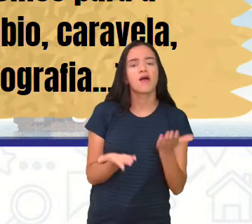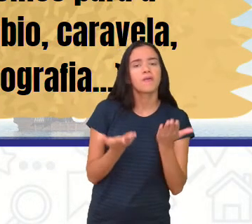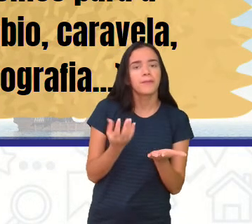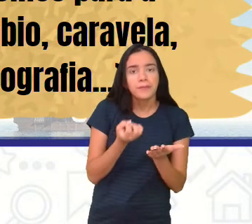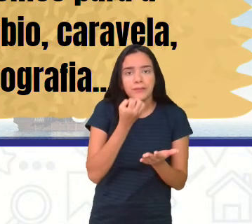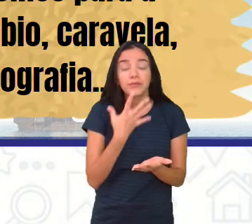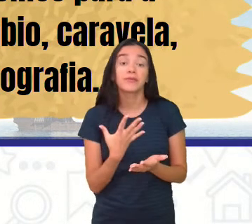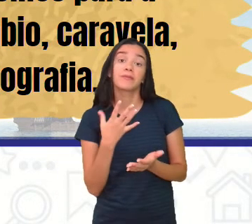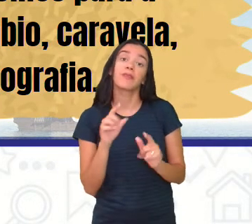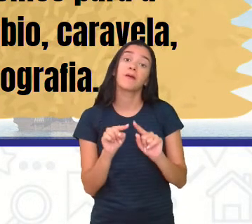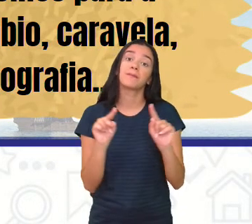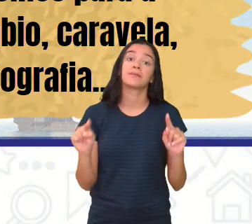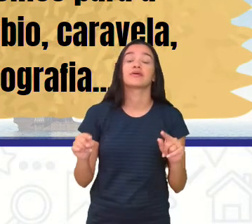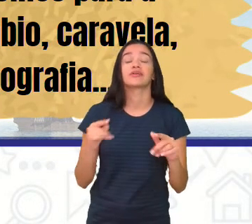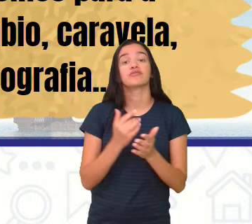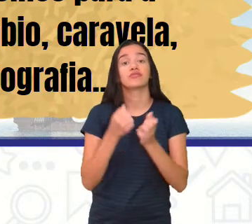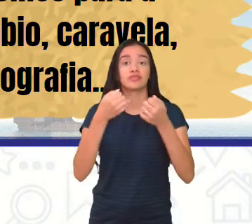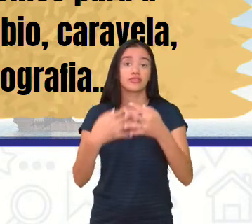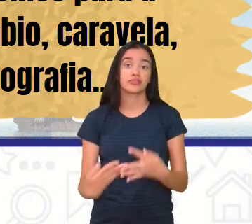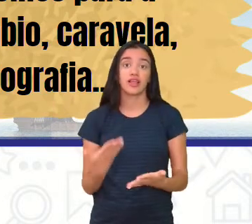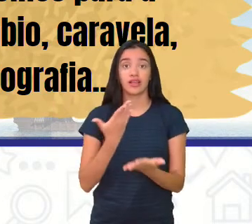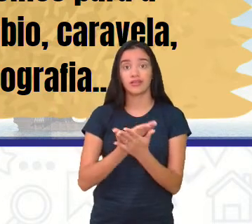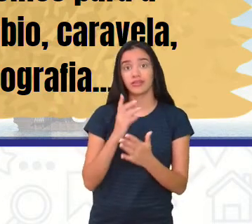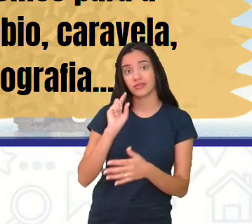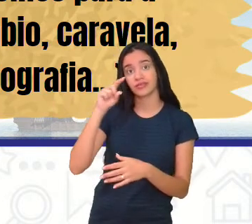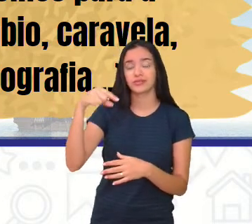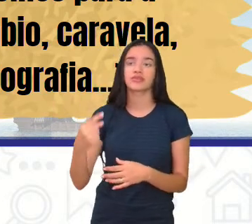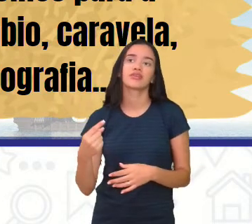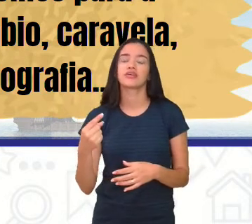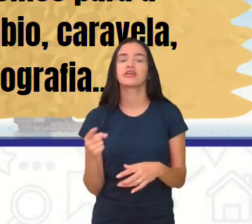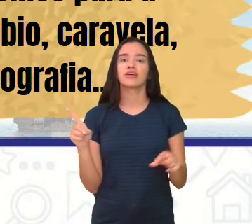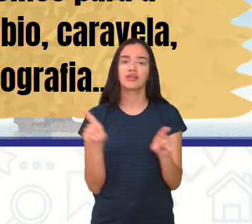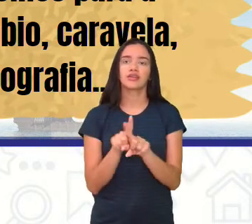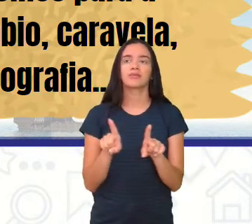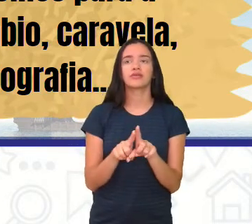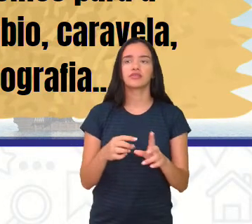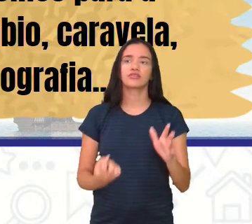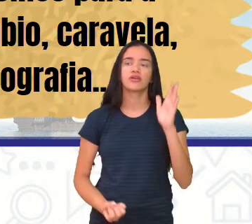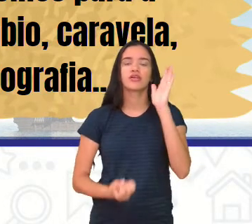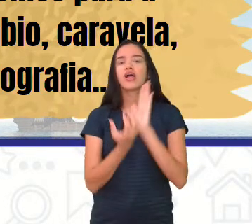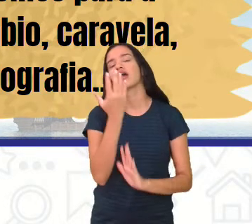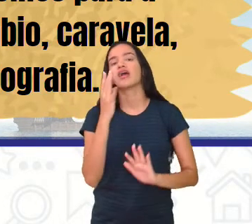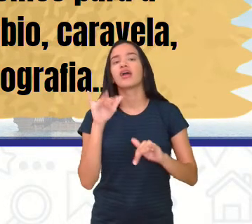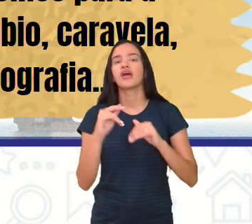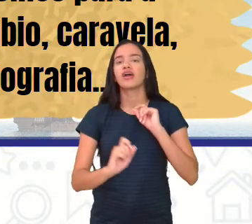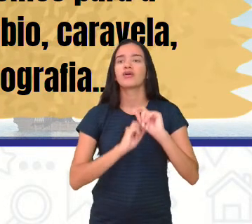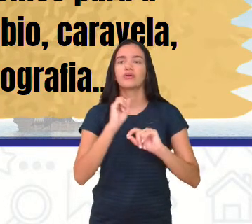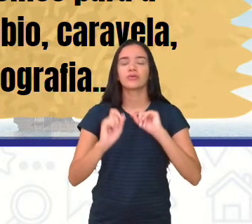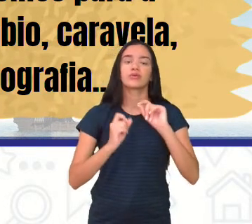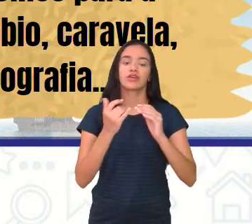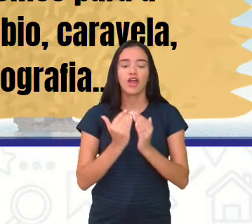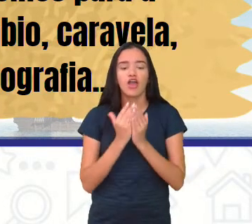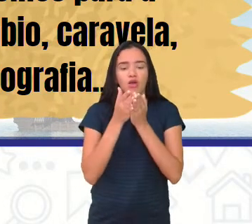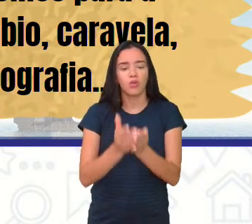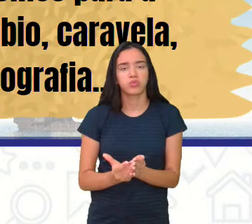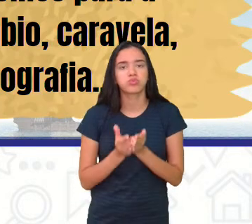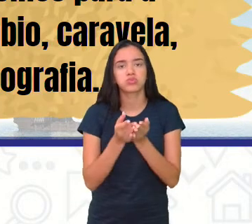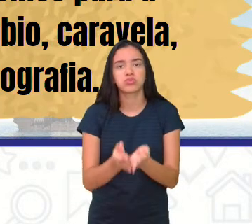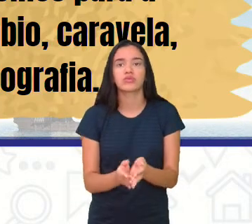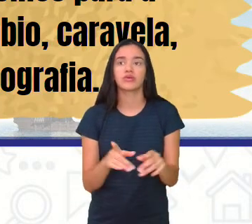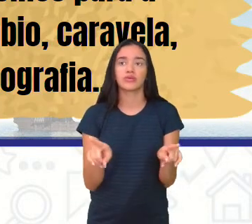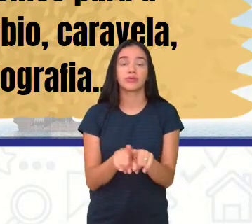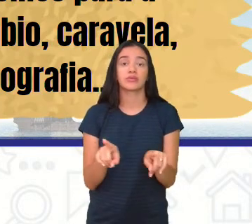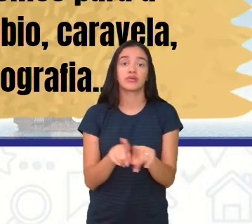favorável, mas a gente vai explicar isso em uma outra aula. E o surgimento de novos aparelhos para navegação, como, por exemplo,